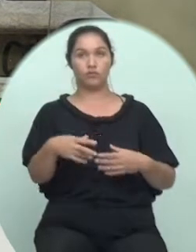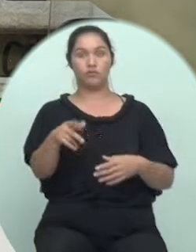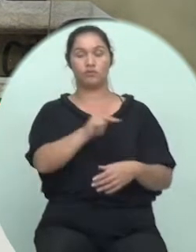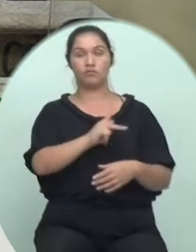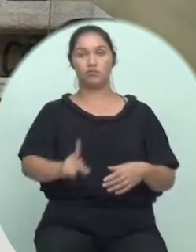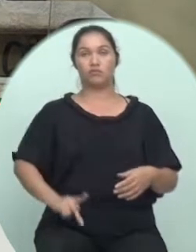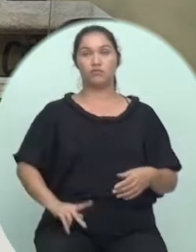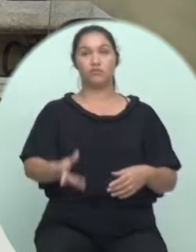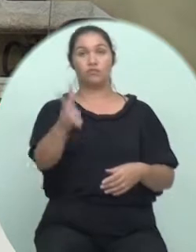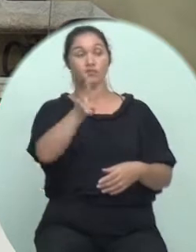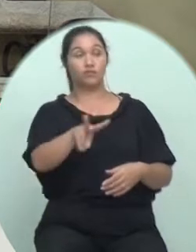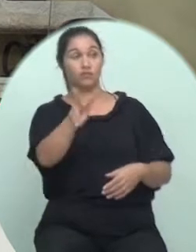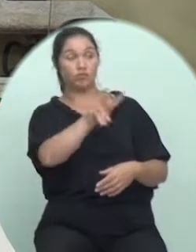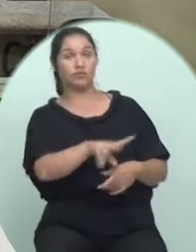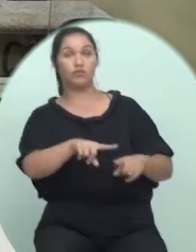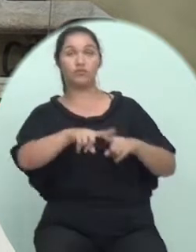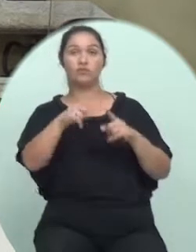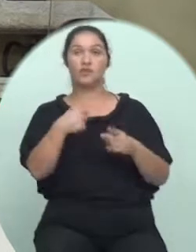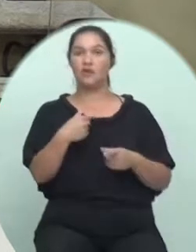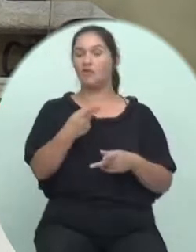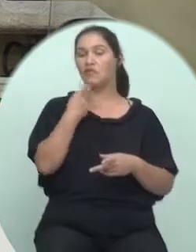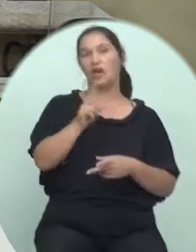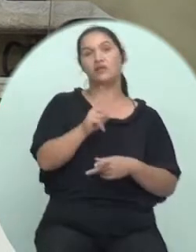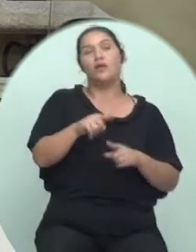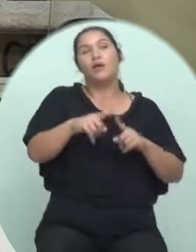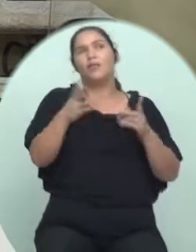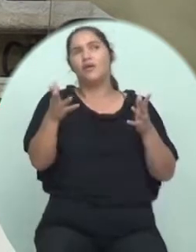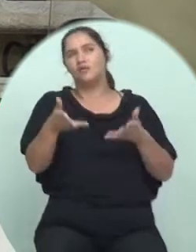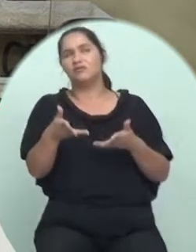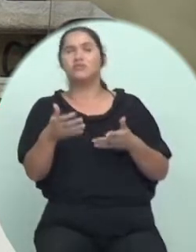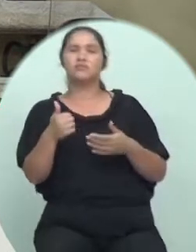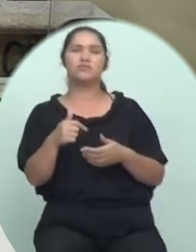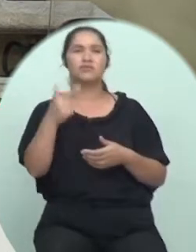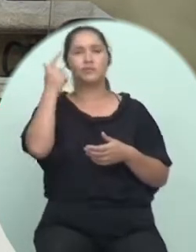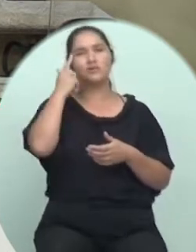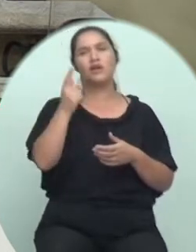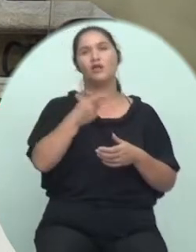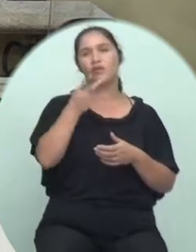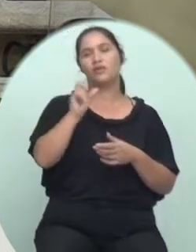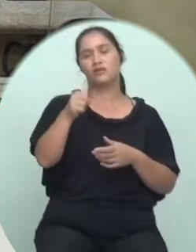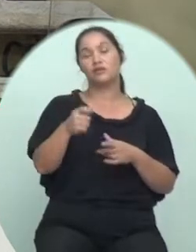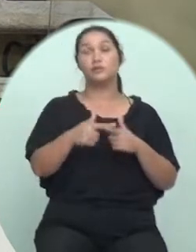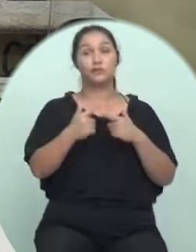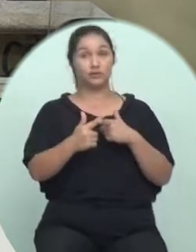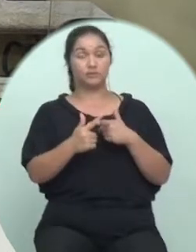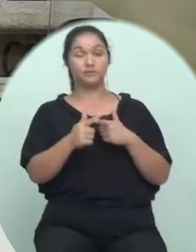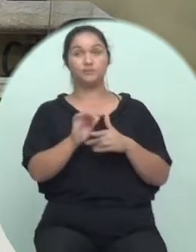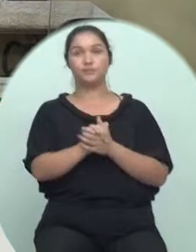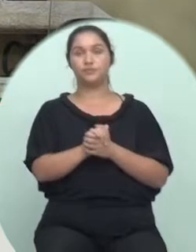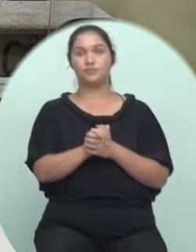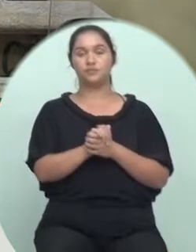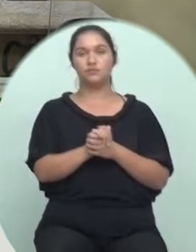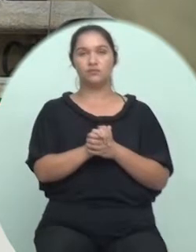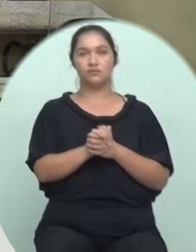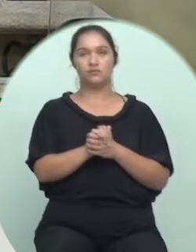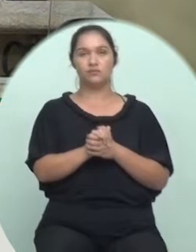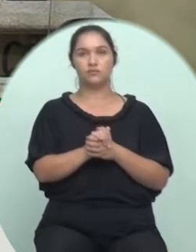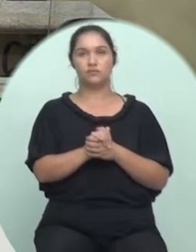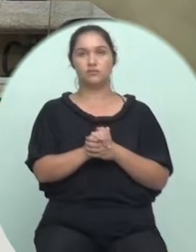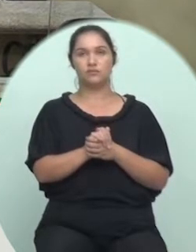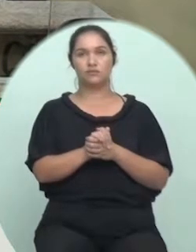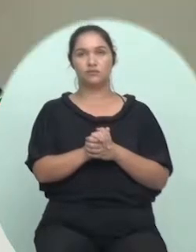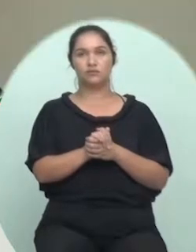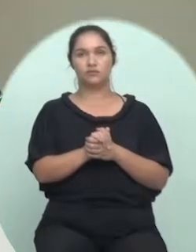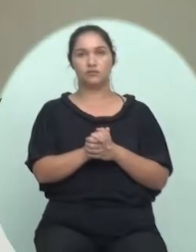ia comentar, mas eu resolvi agora, nesse instante, pegar e falar. Pelo seguinte, porque há pouco tempo atrás,